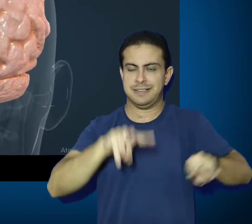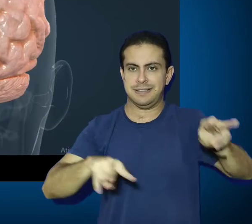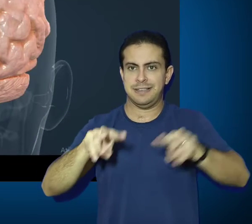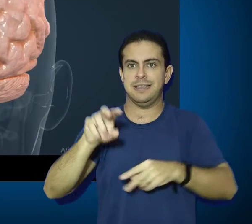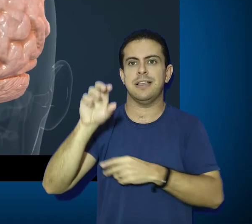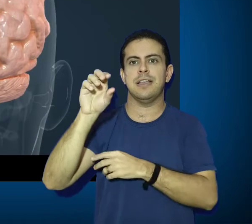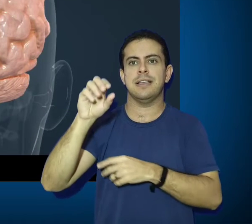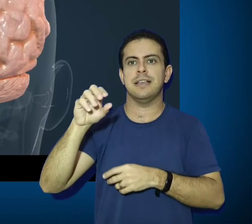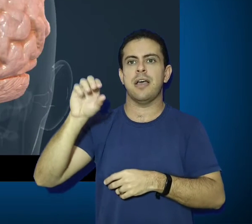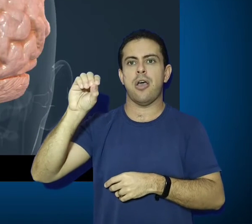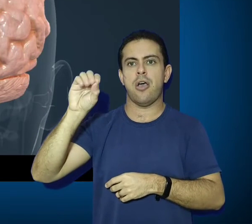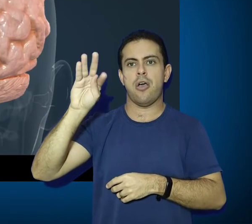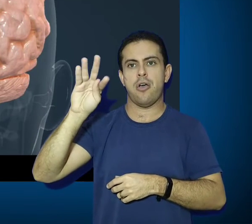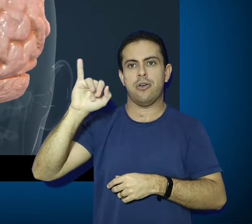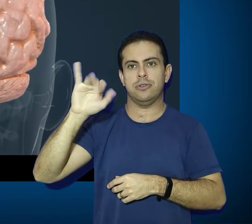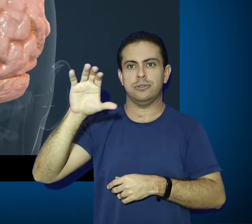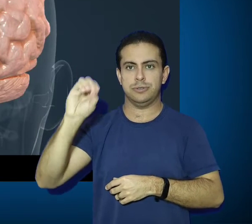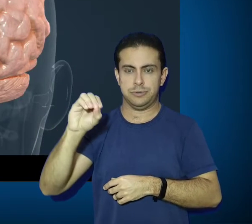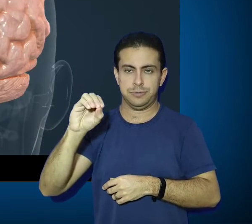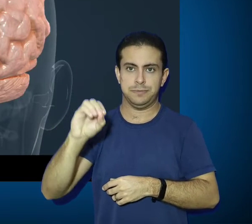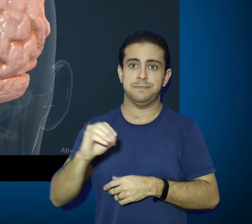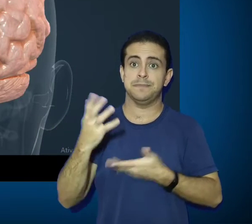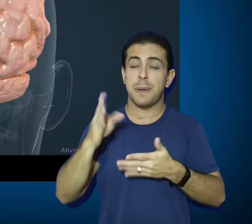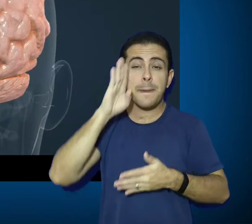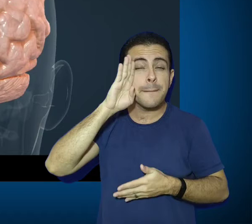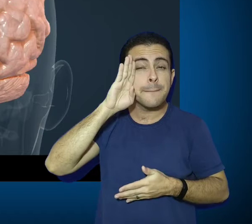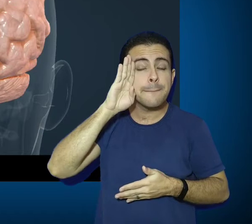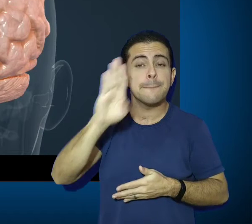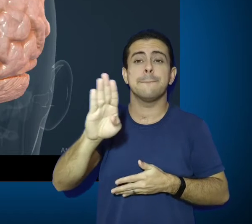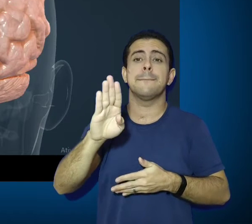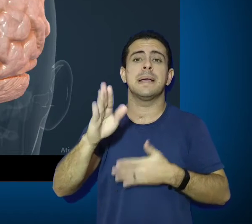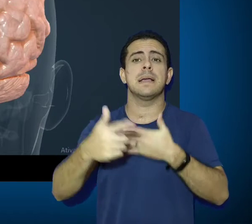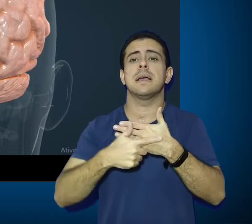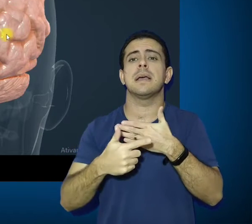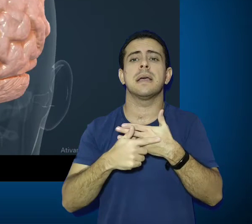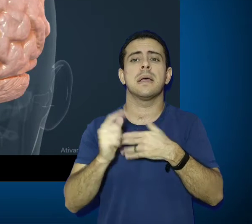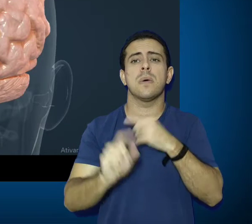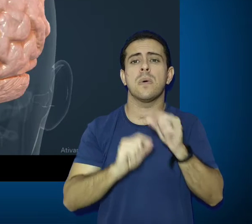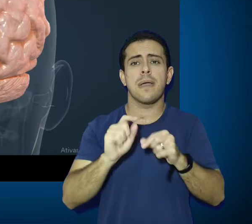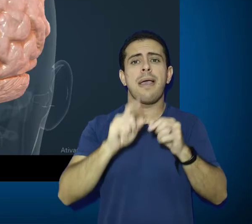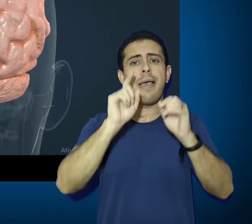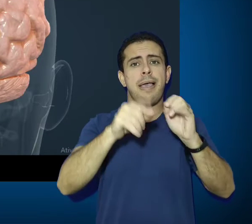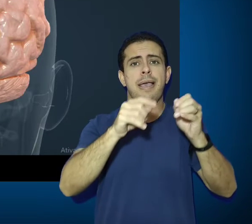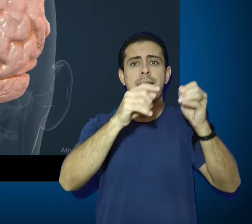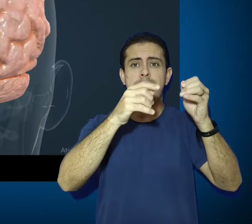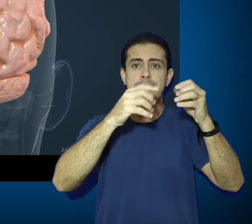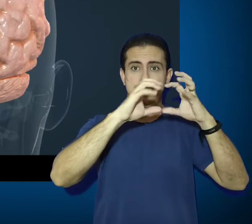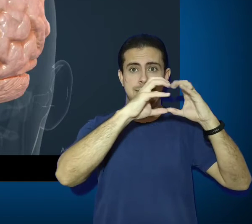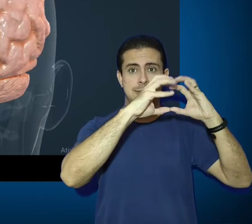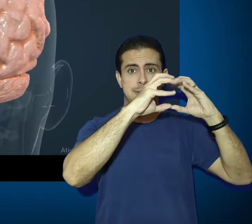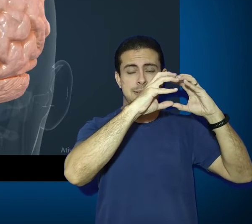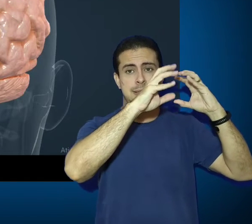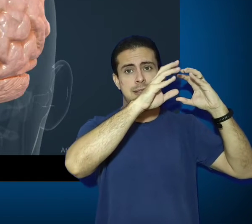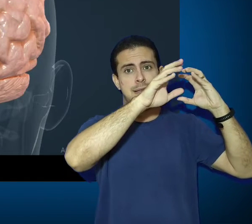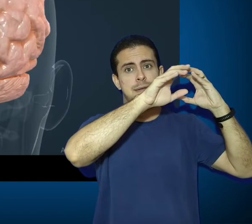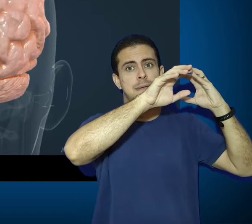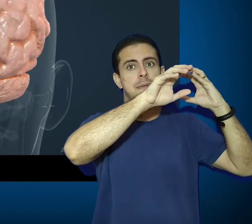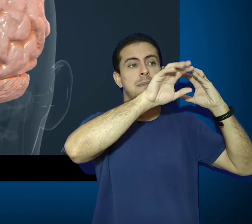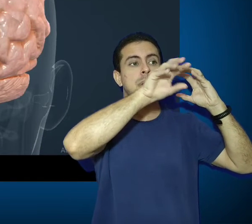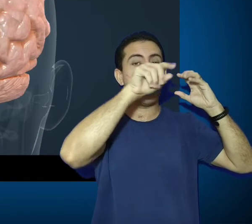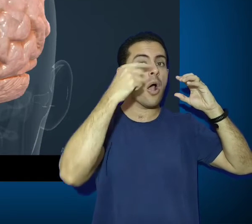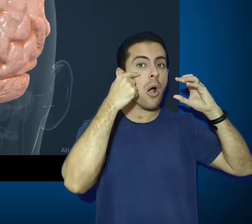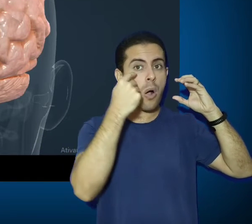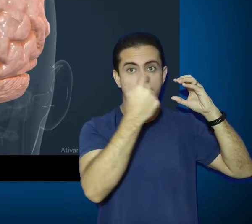Então, a principal função dos nervos ópticos é fazer a conexão do cérebro, dessa região cerebral, do centro